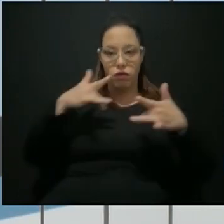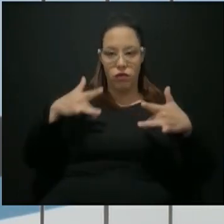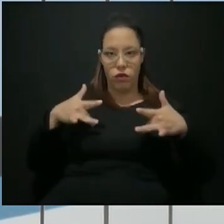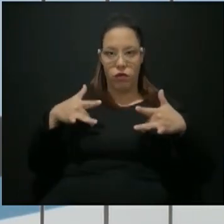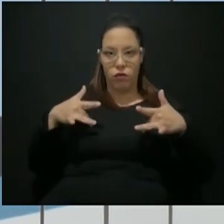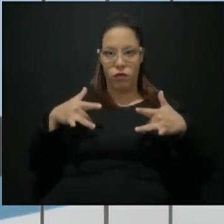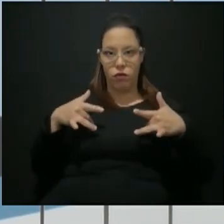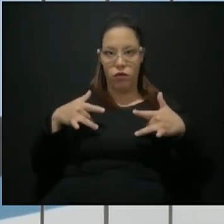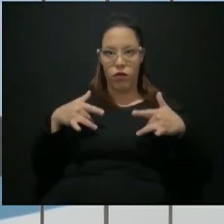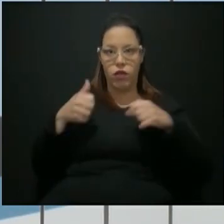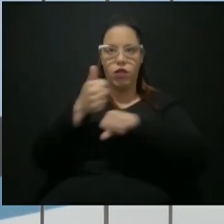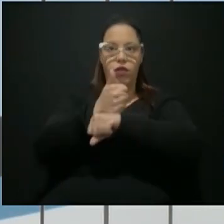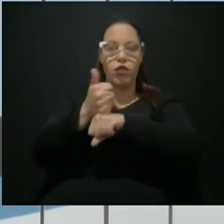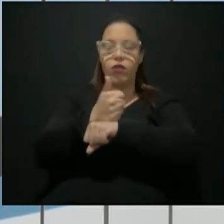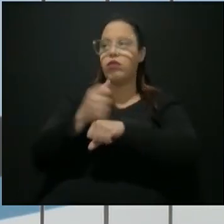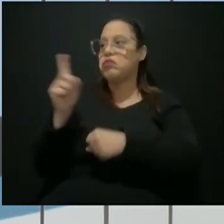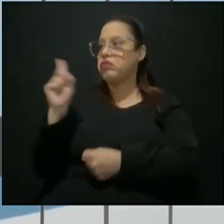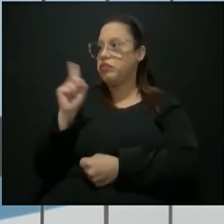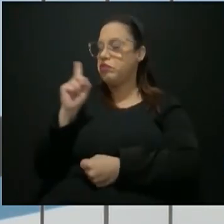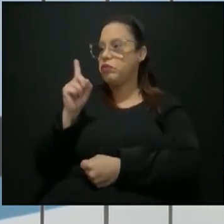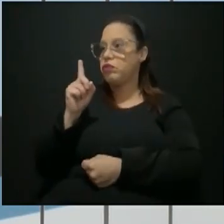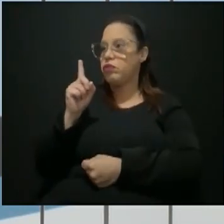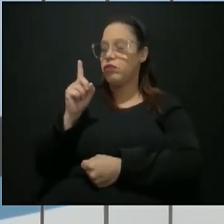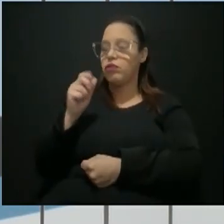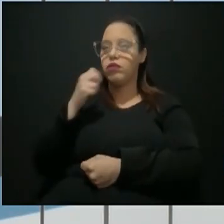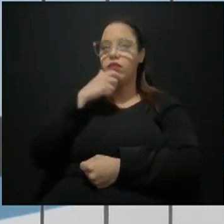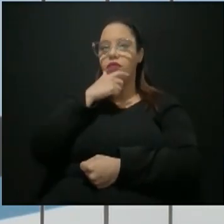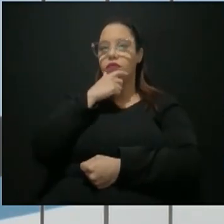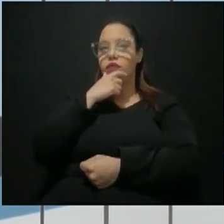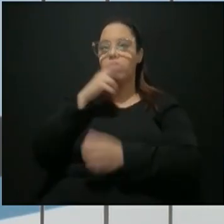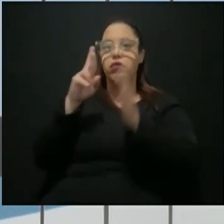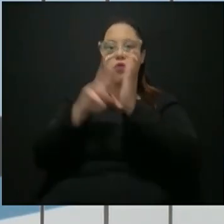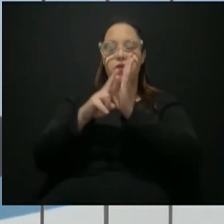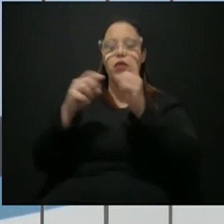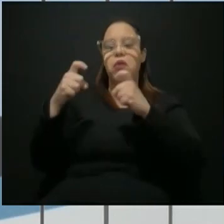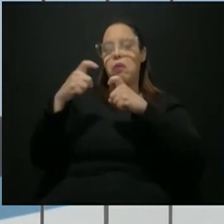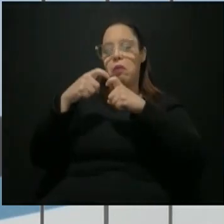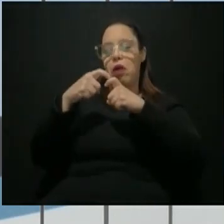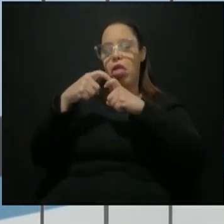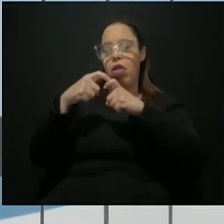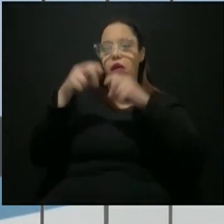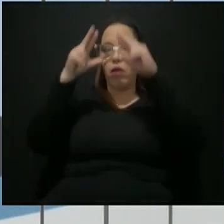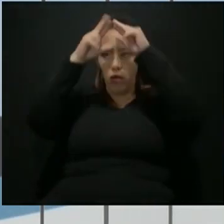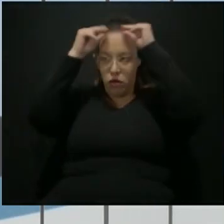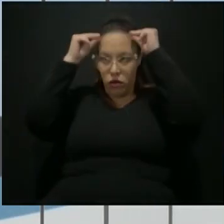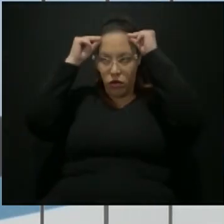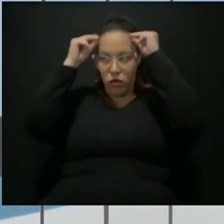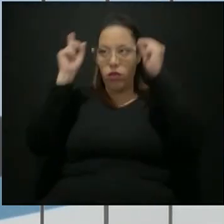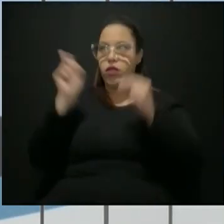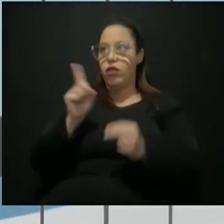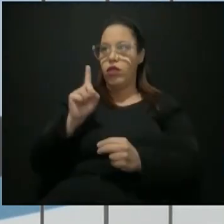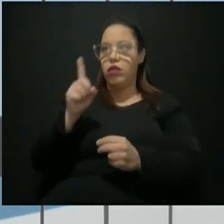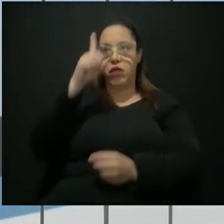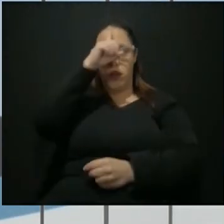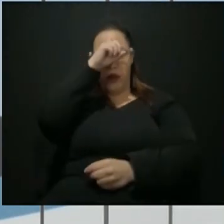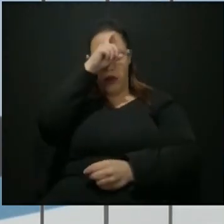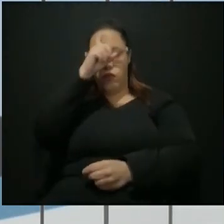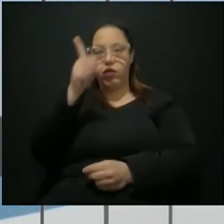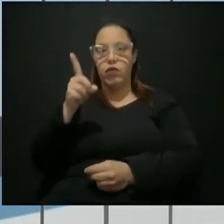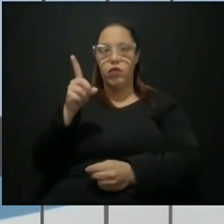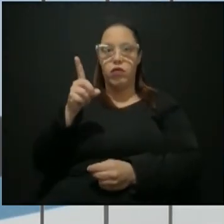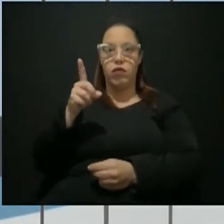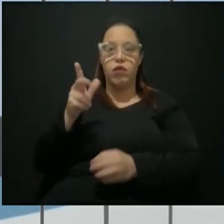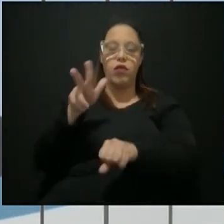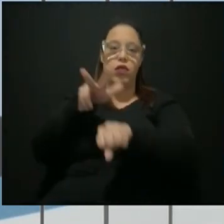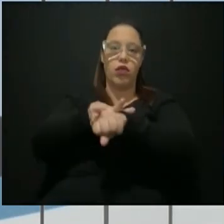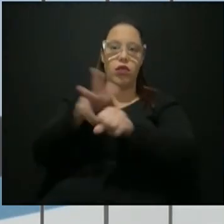saúde, eu não estou me referindo apenas a médicos, enfermeiros, esses cuidados hospitalares e intensivos, né, de cuidado. Eu